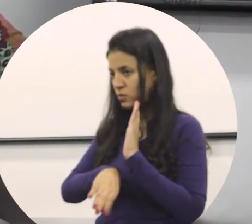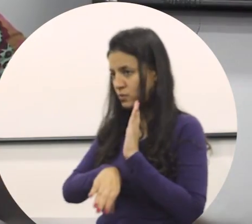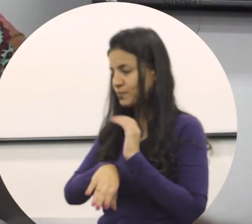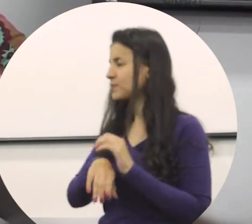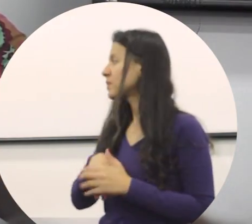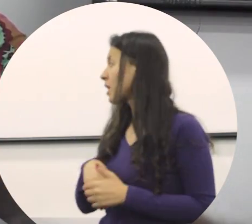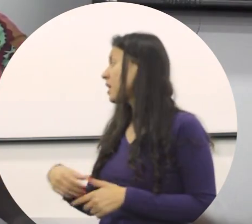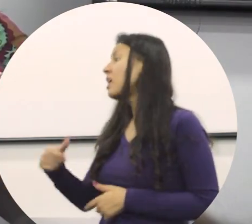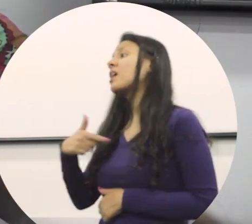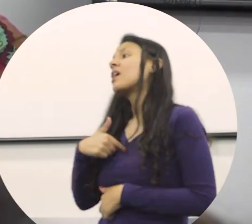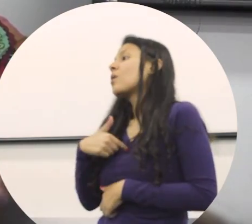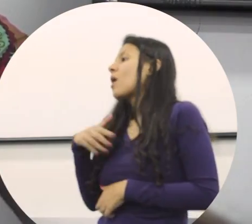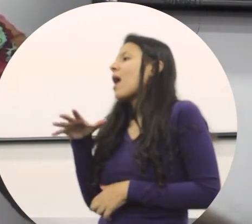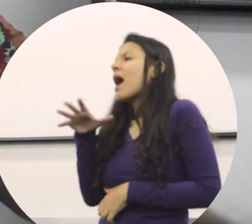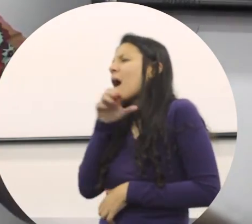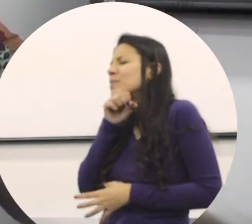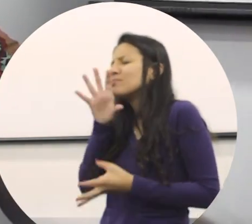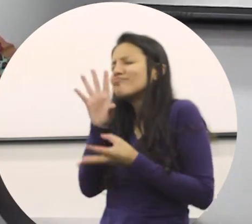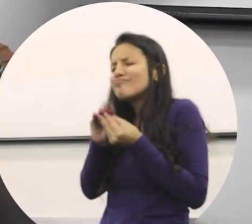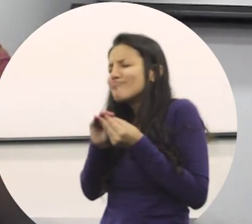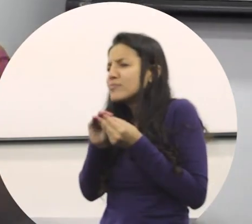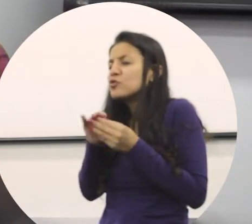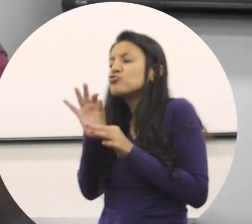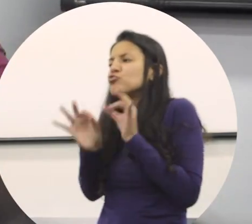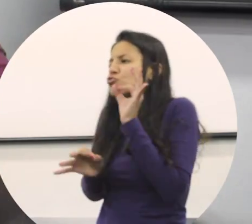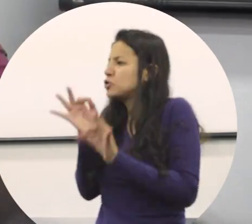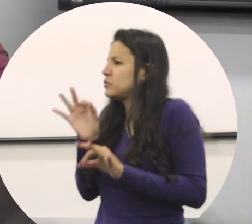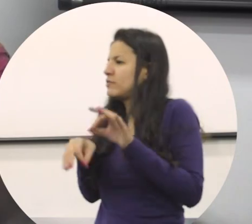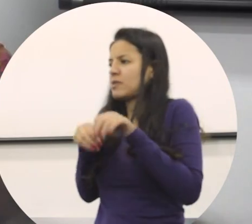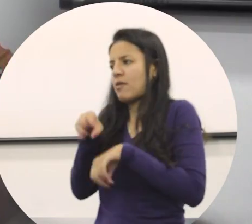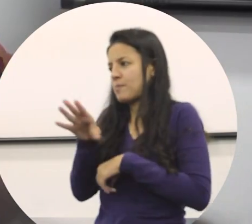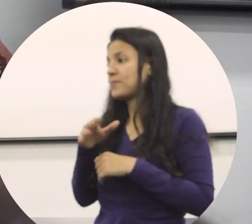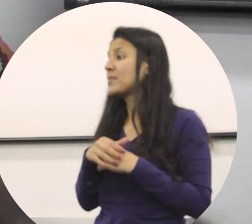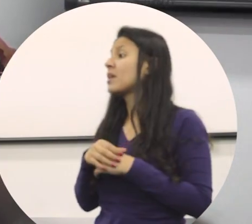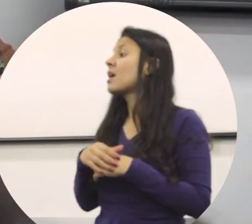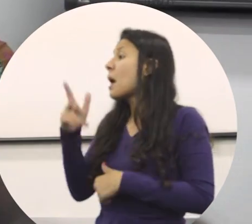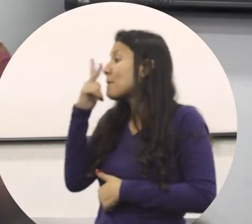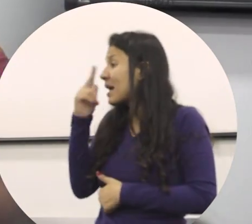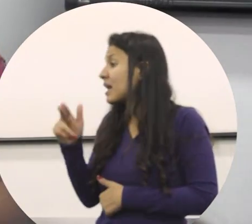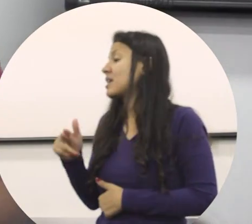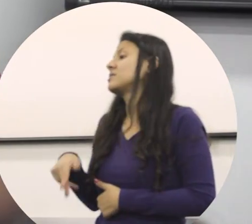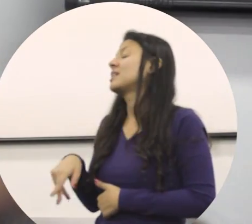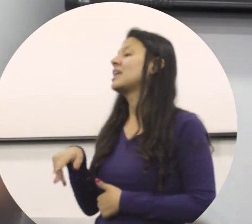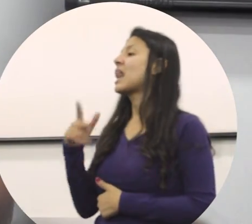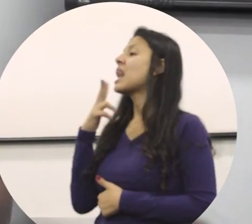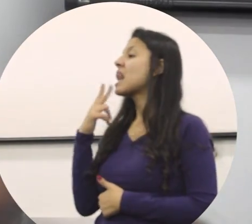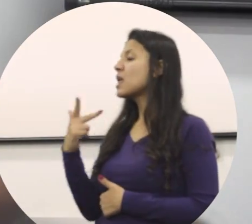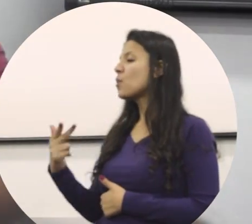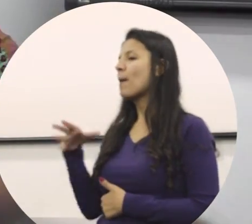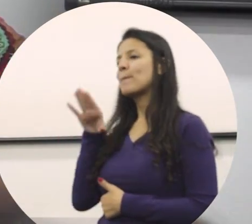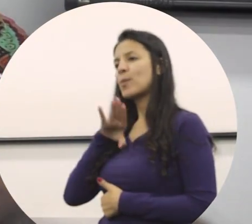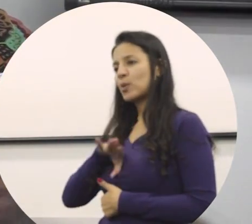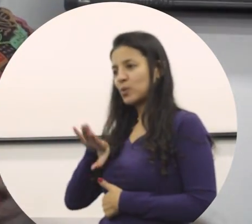vou justificar muito rapidamente por quê, porque a impressão que eu tenho é que quando a gente fala língua portuguesa,